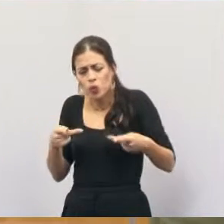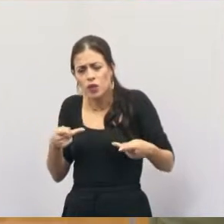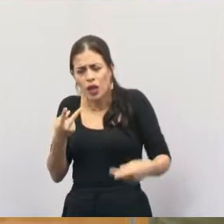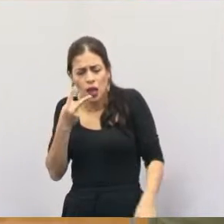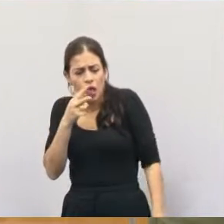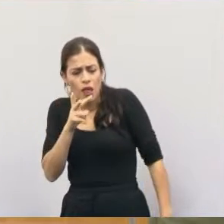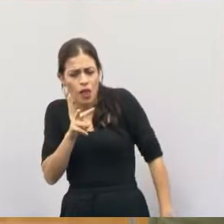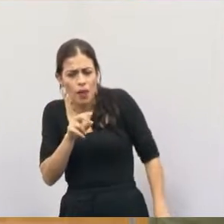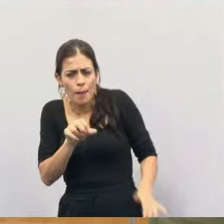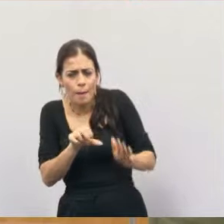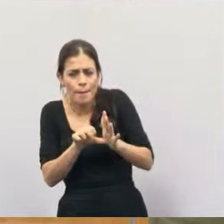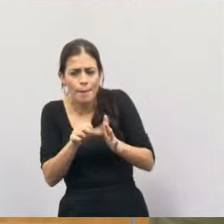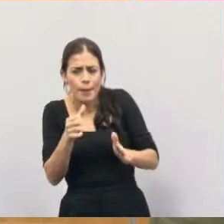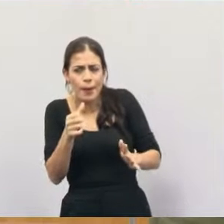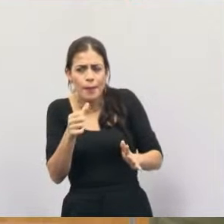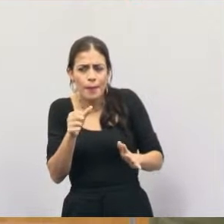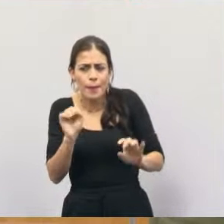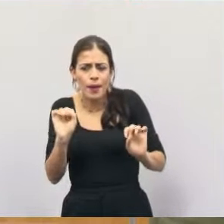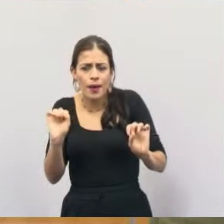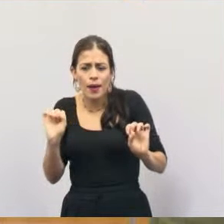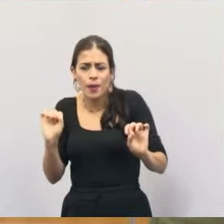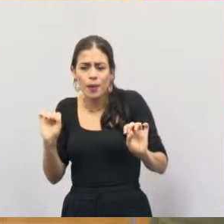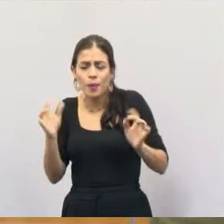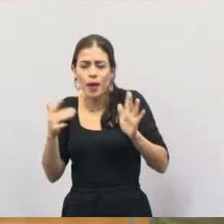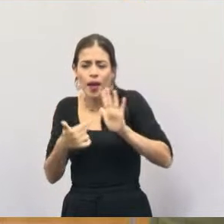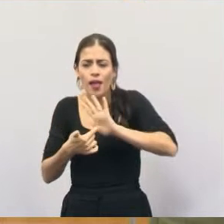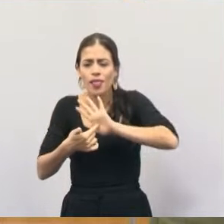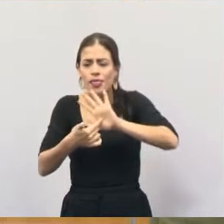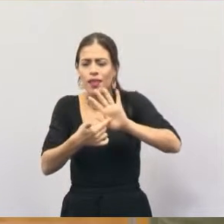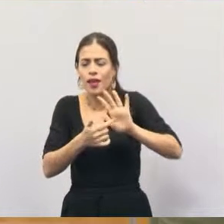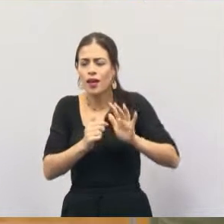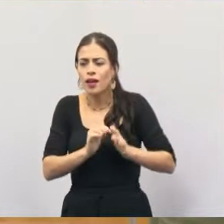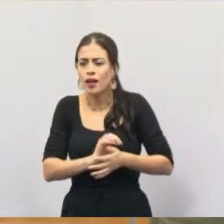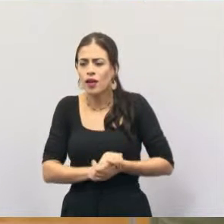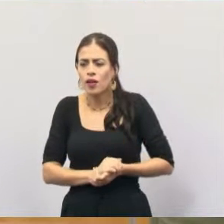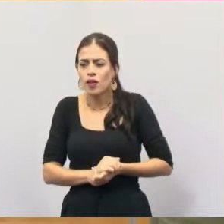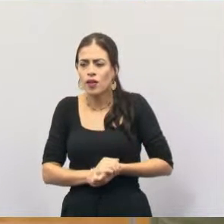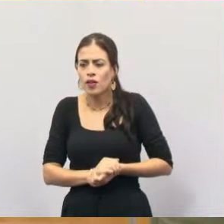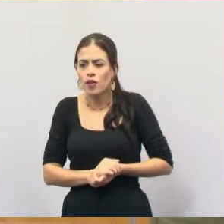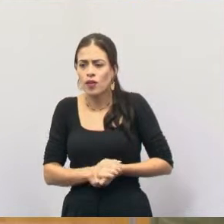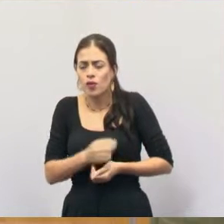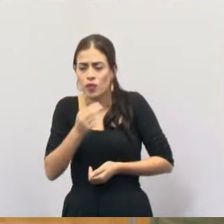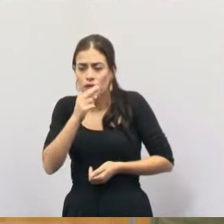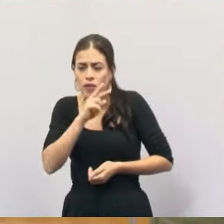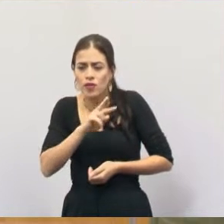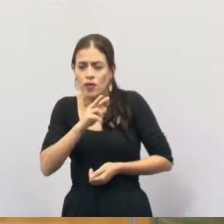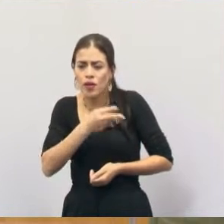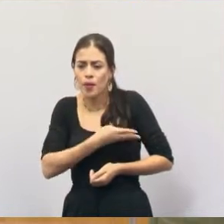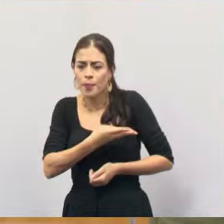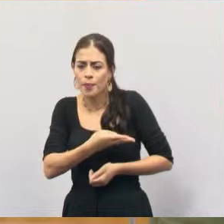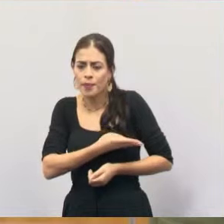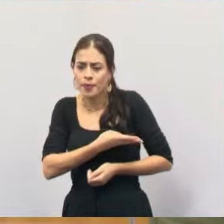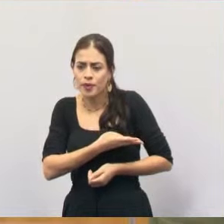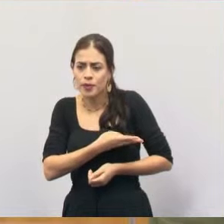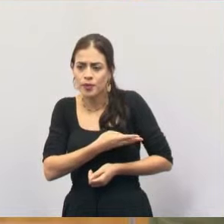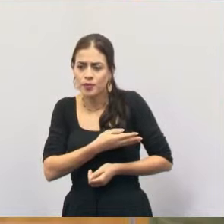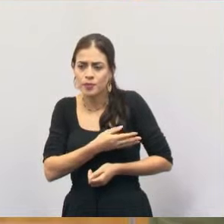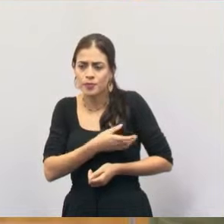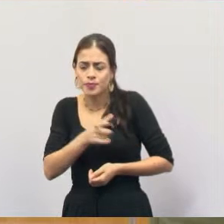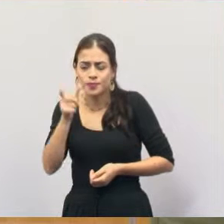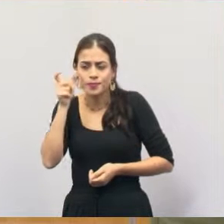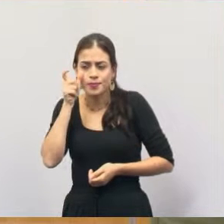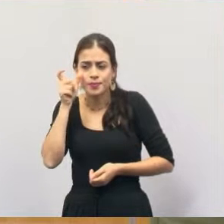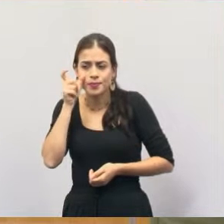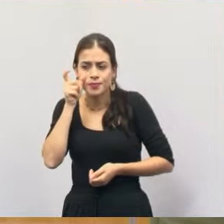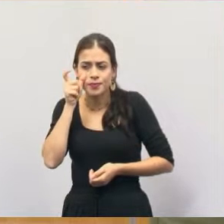espetáculo, aí vai ficar marcado isso para você. Eu fui ver um amigo que me convidou para assistir ao espetáculo.